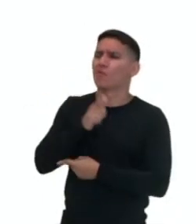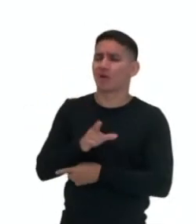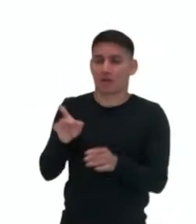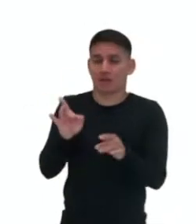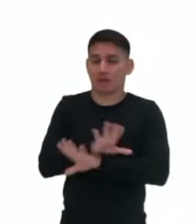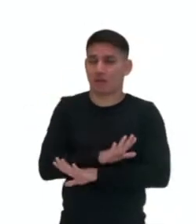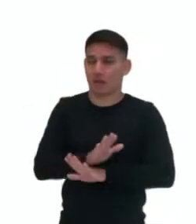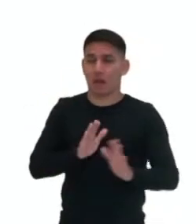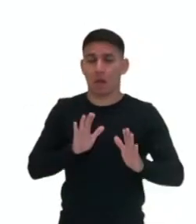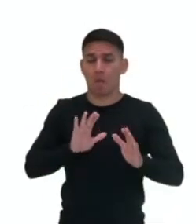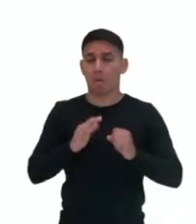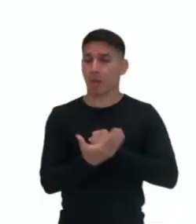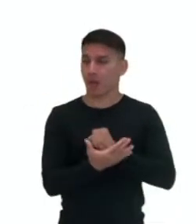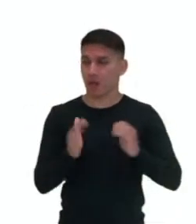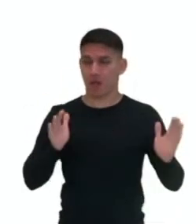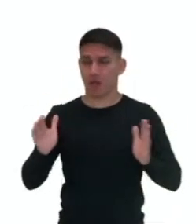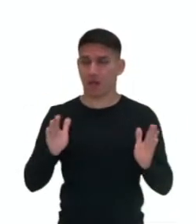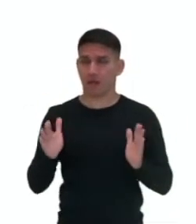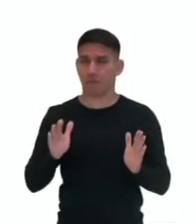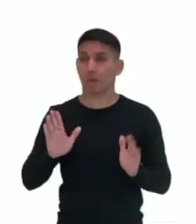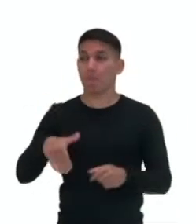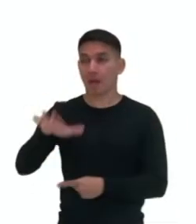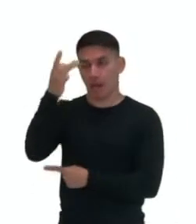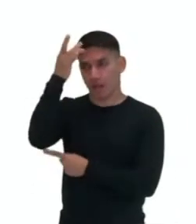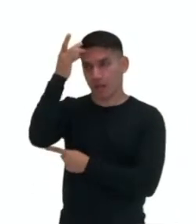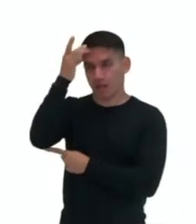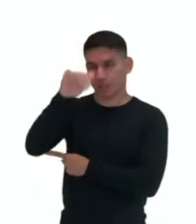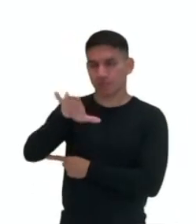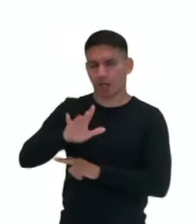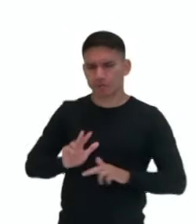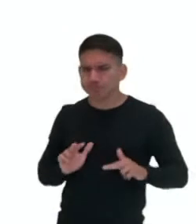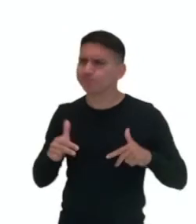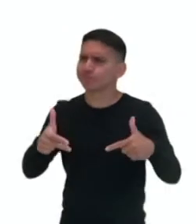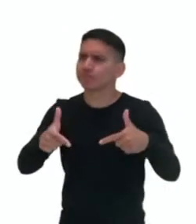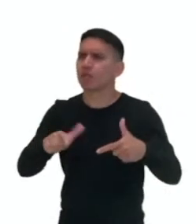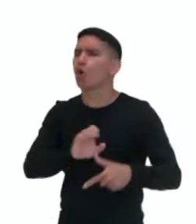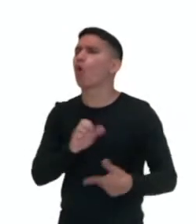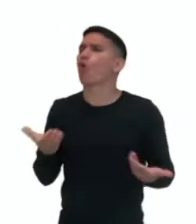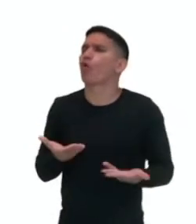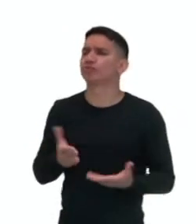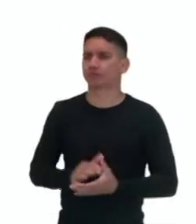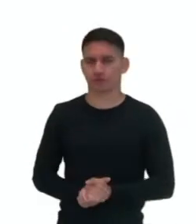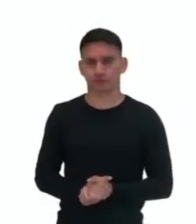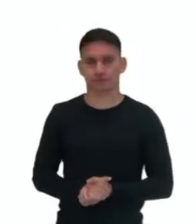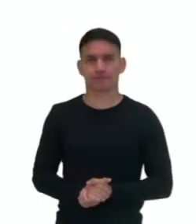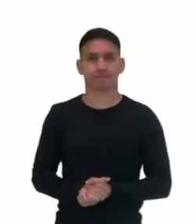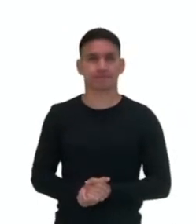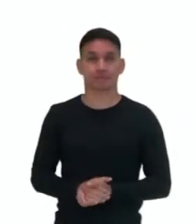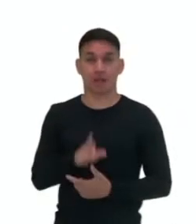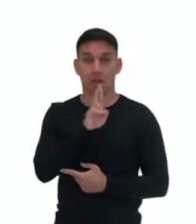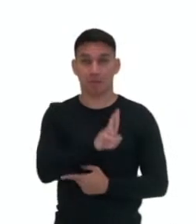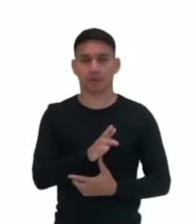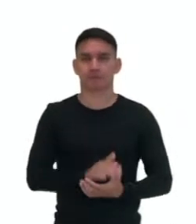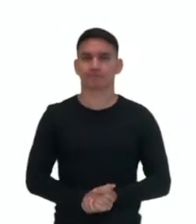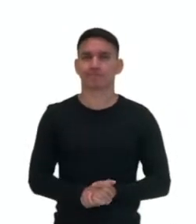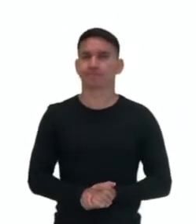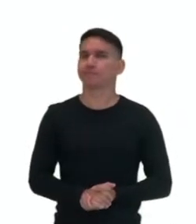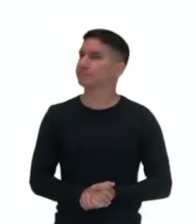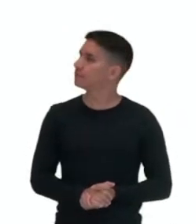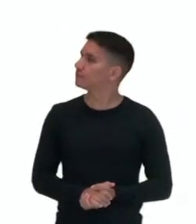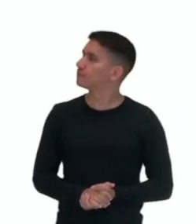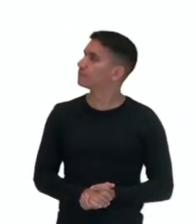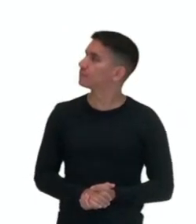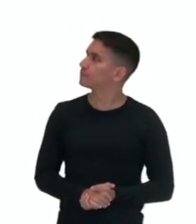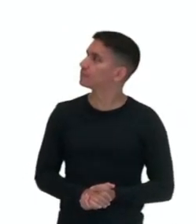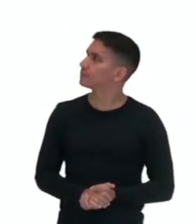conscientes e ativos do que somos hoje? Resposta da entrevistada. Uma coisa interessante que tem acontecido